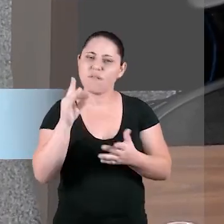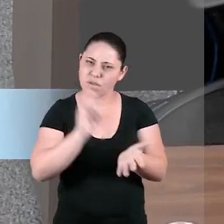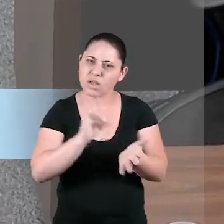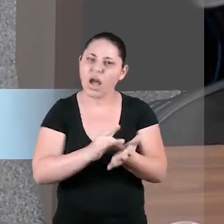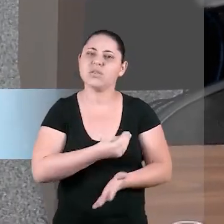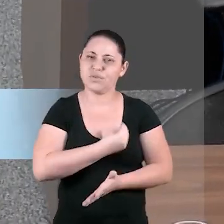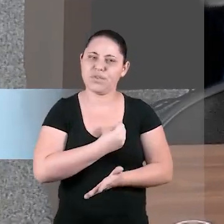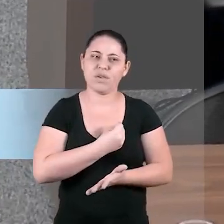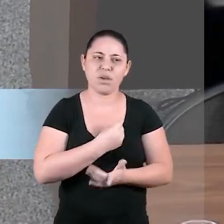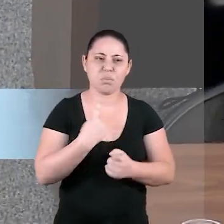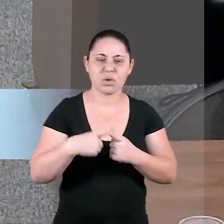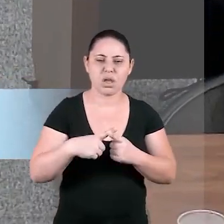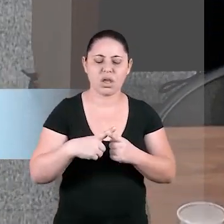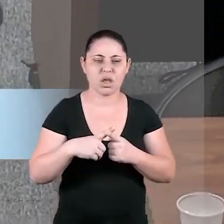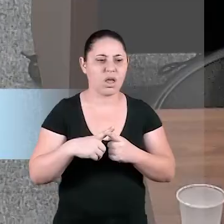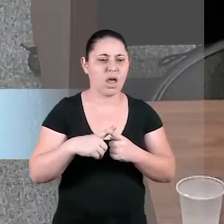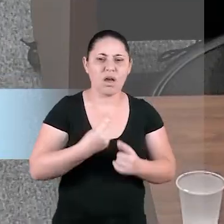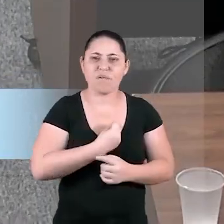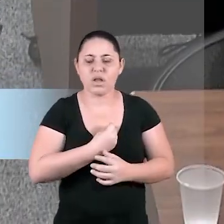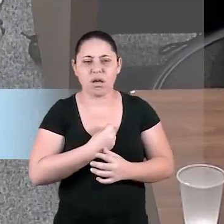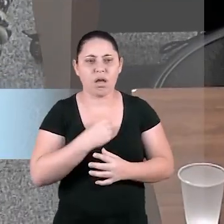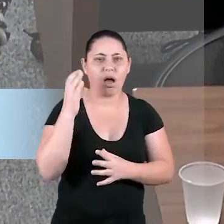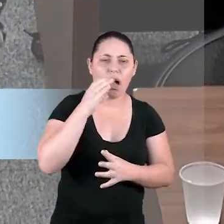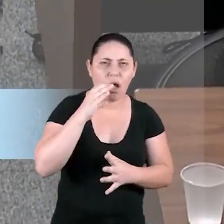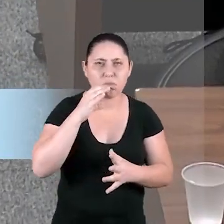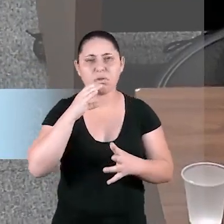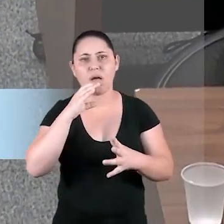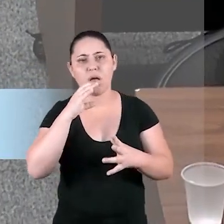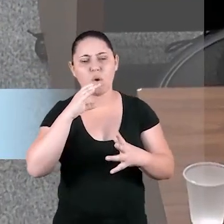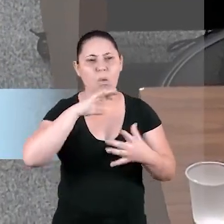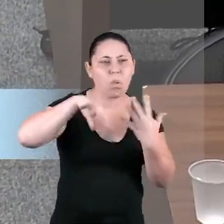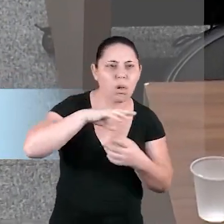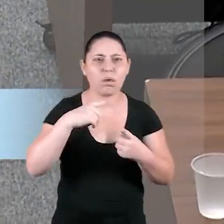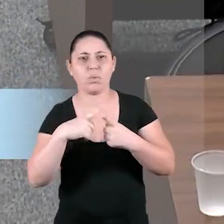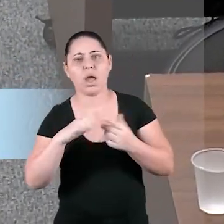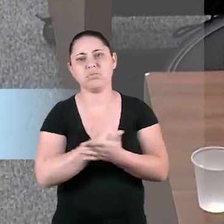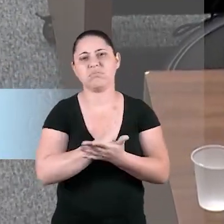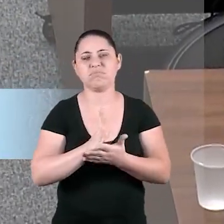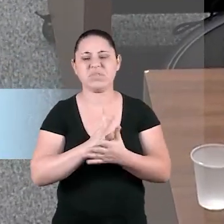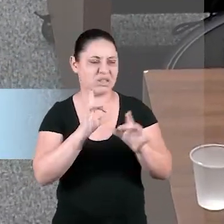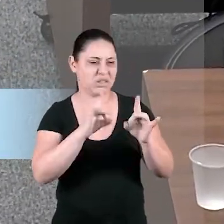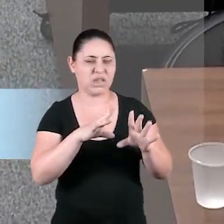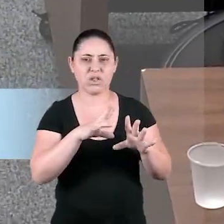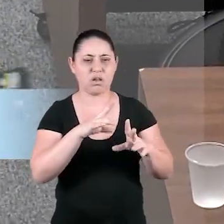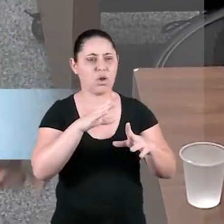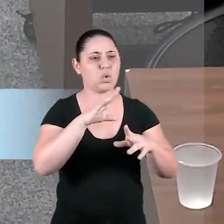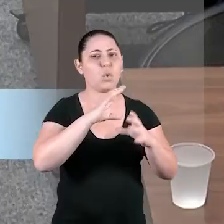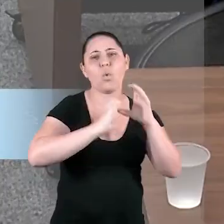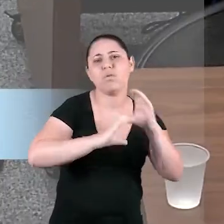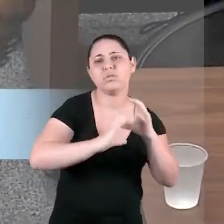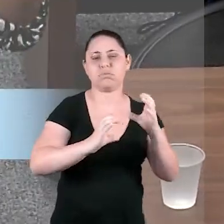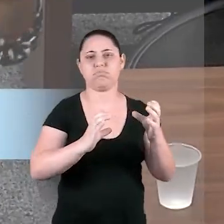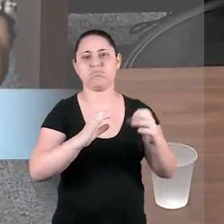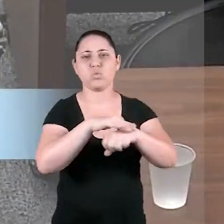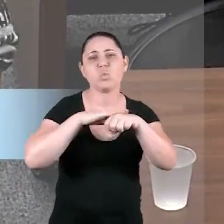num estresse, né? Às vezes a gente deixa de conversar, de falar bom dia, né? De sorrir,